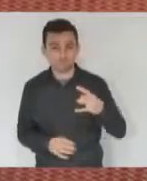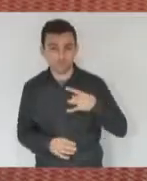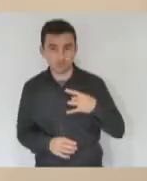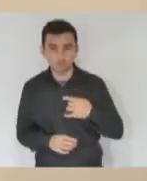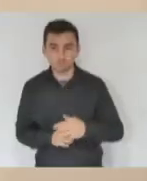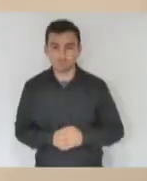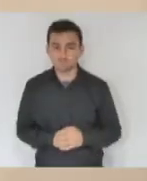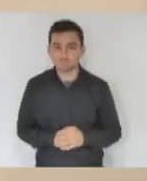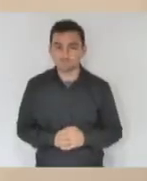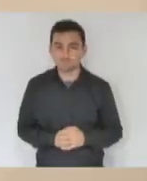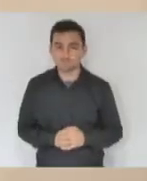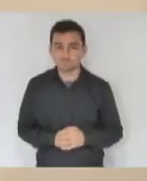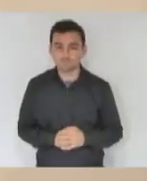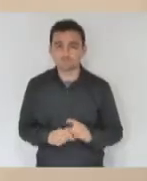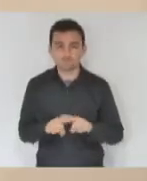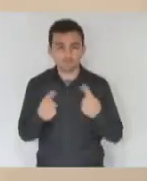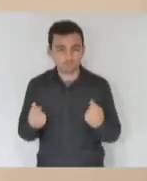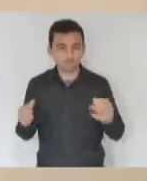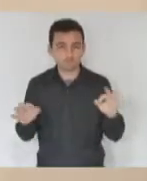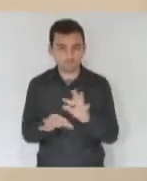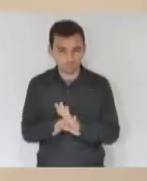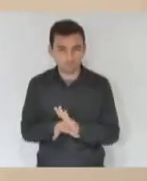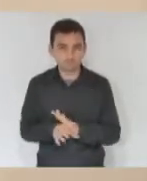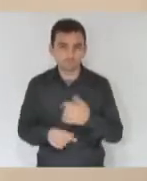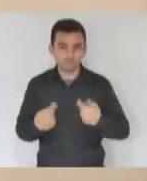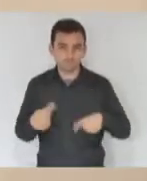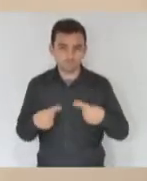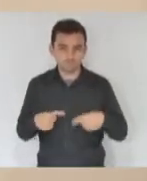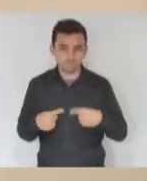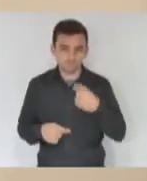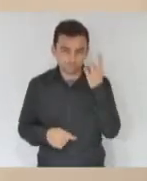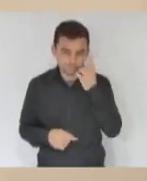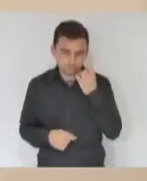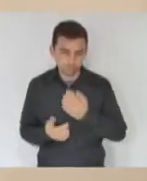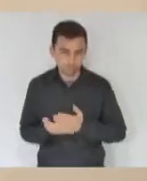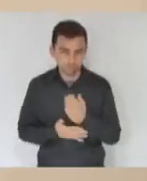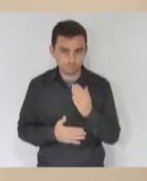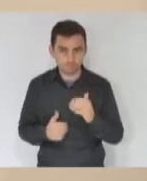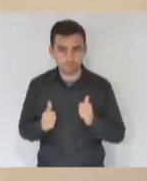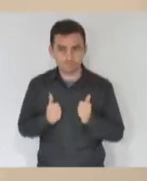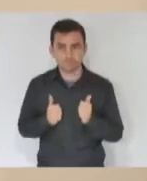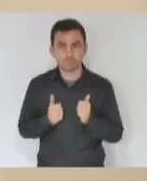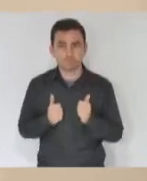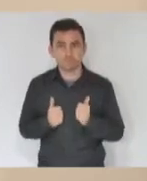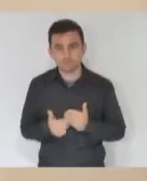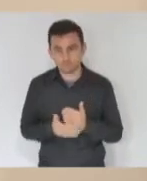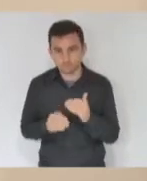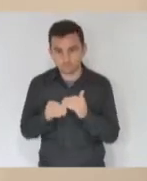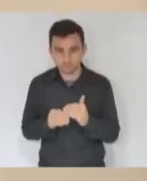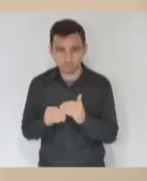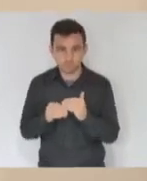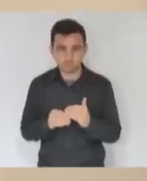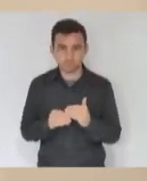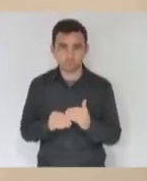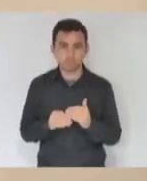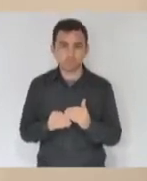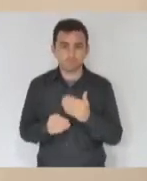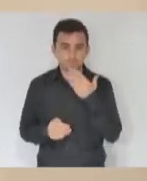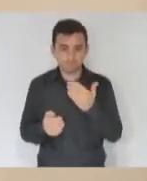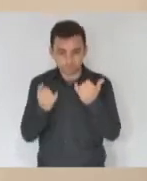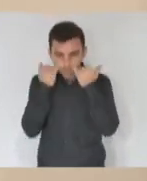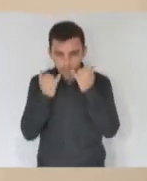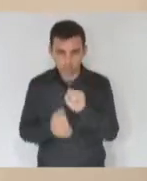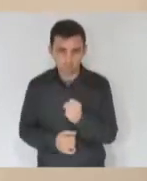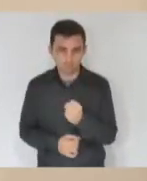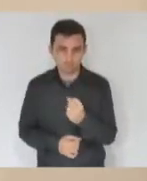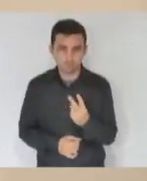Encerrada a discussão, em votação, deputados que aprovam permaneçam como se encontram. Aprovado por unanimidade. Pedido de informação